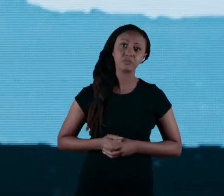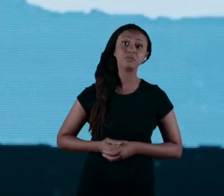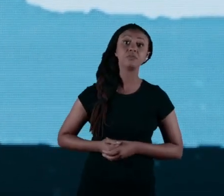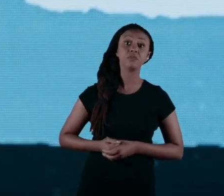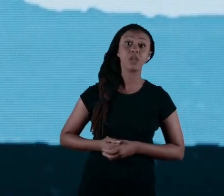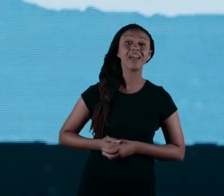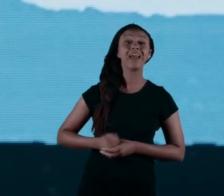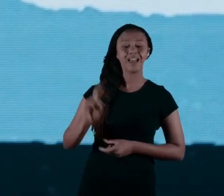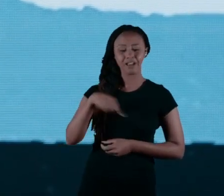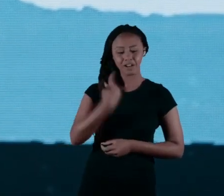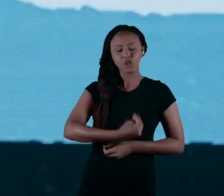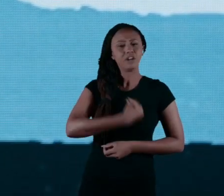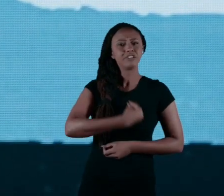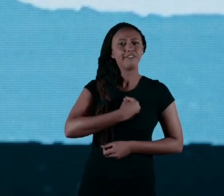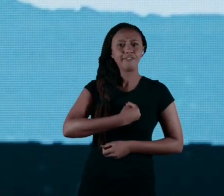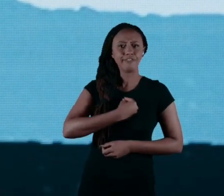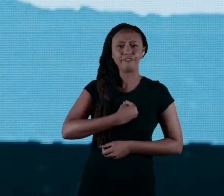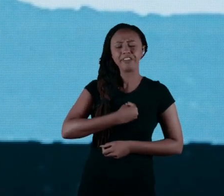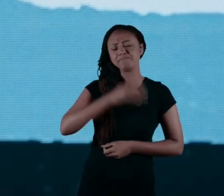justificar.